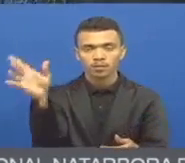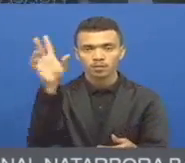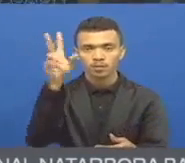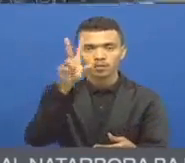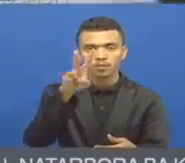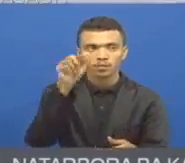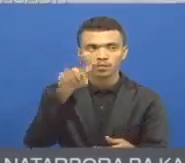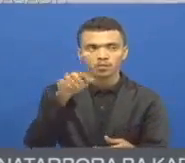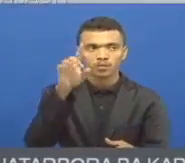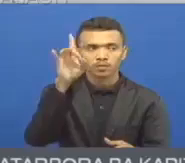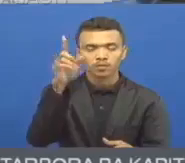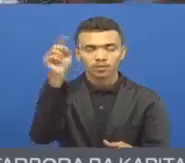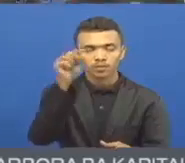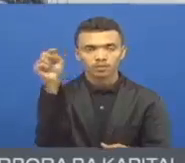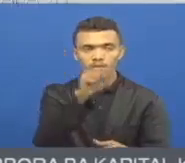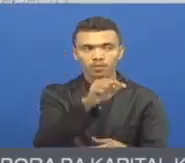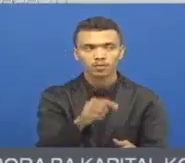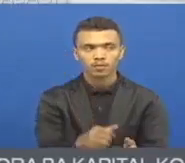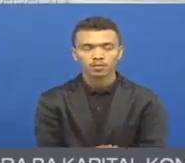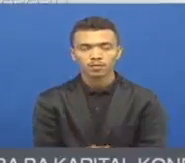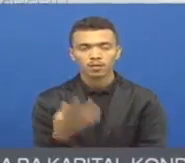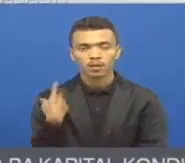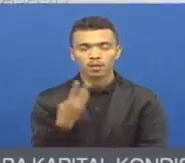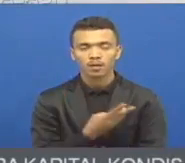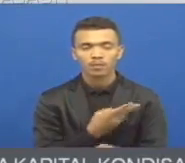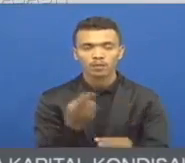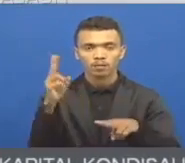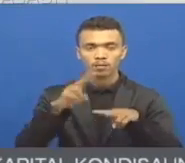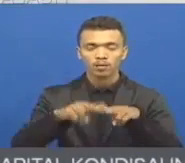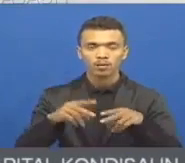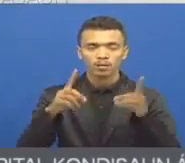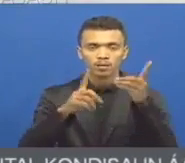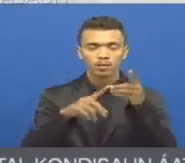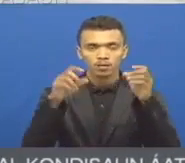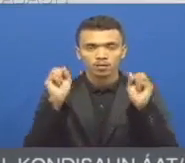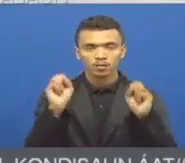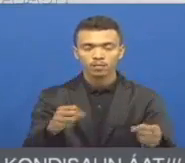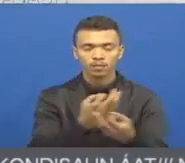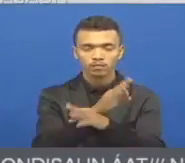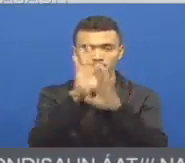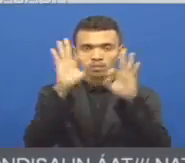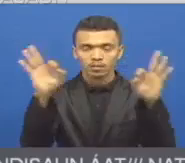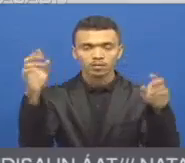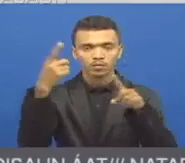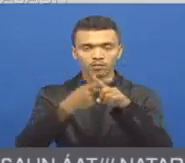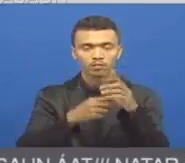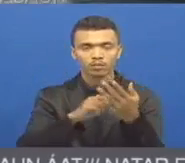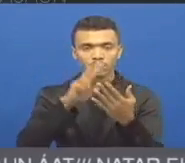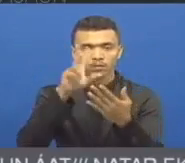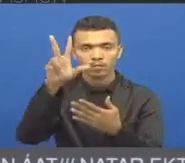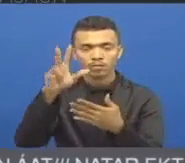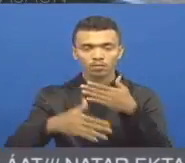32.86%. No ami halona extensão ba implementador atubele finaliza iha fulan tolu